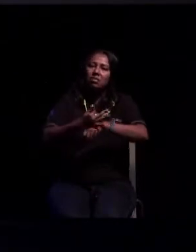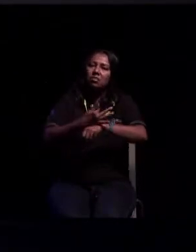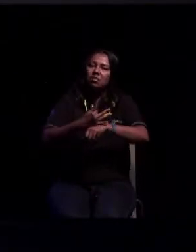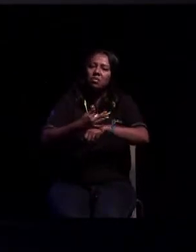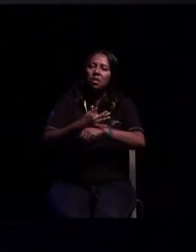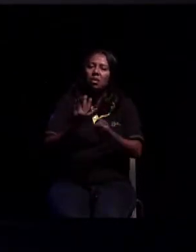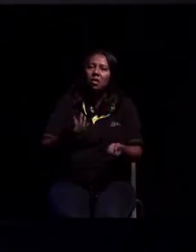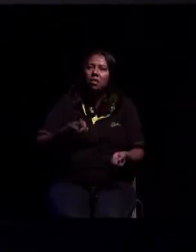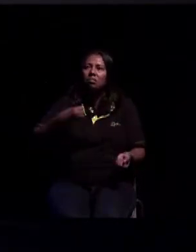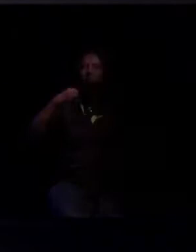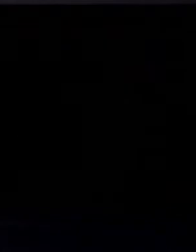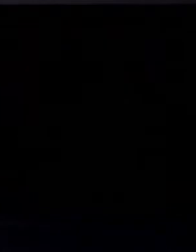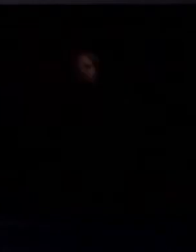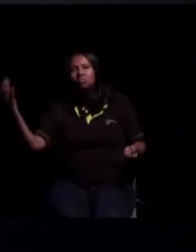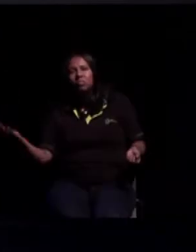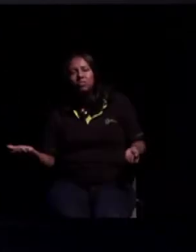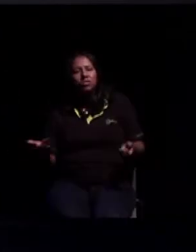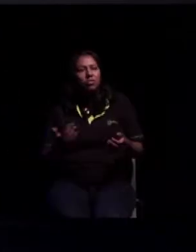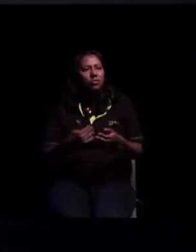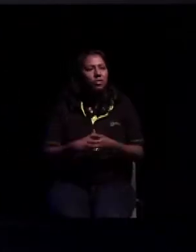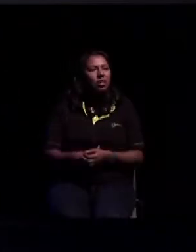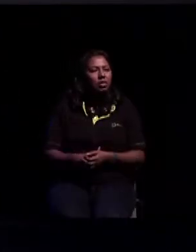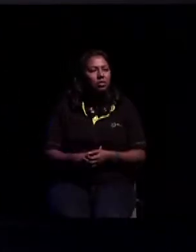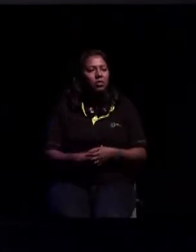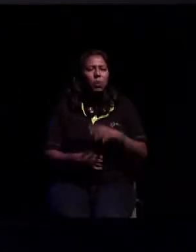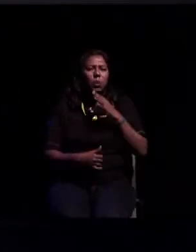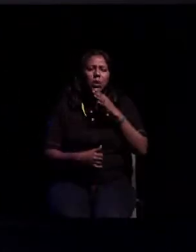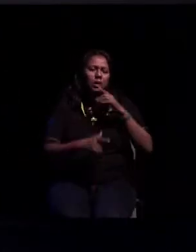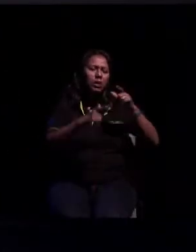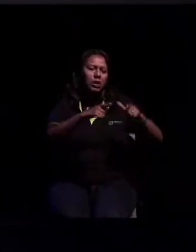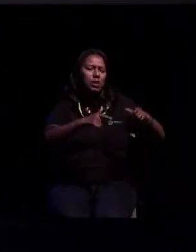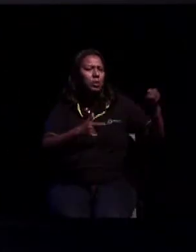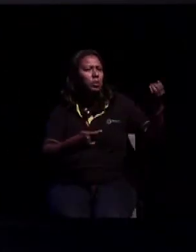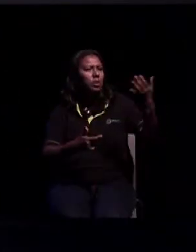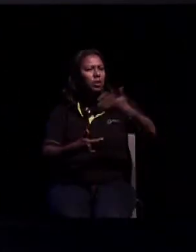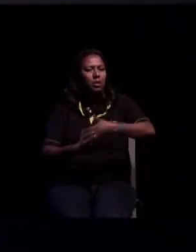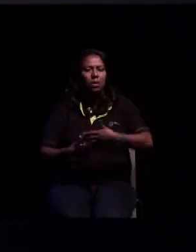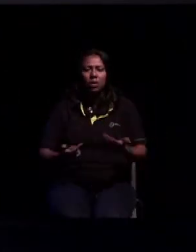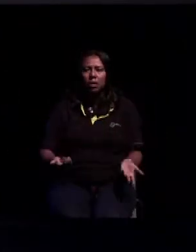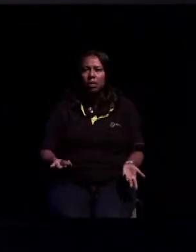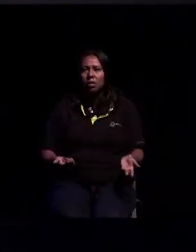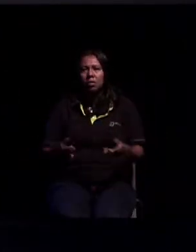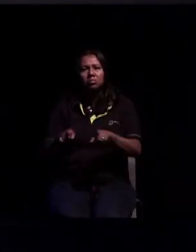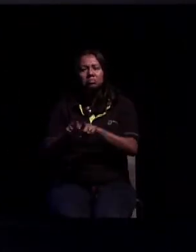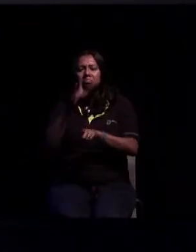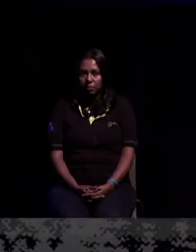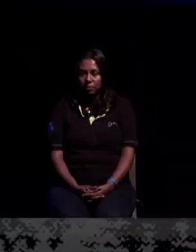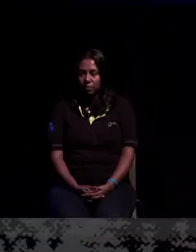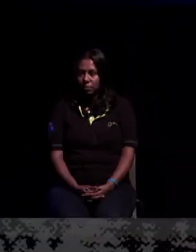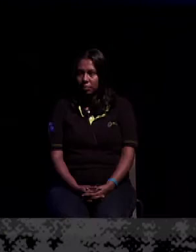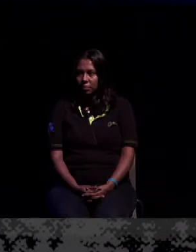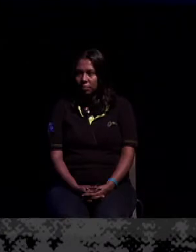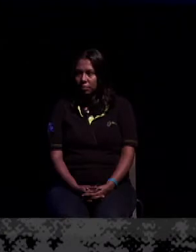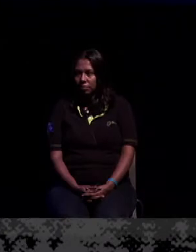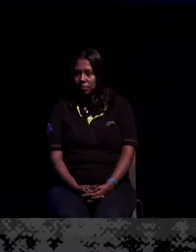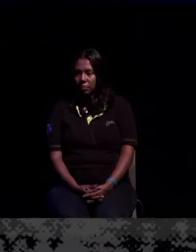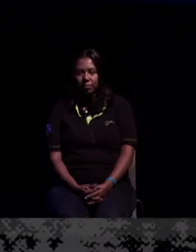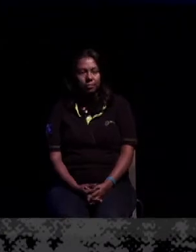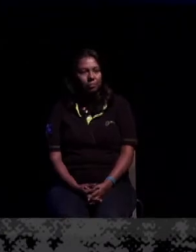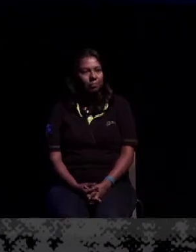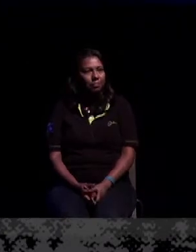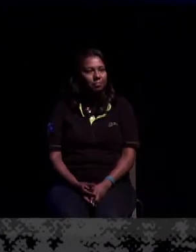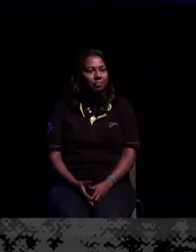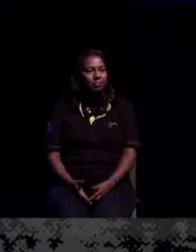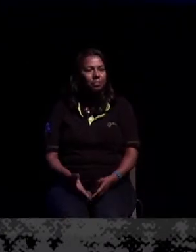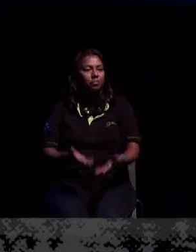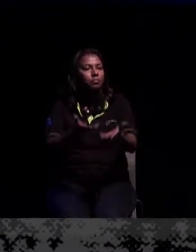para viajar, explorar novos lugares, conhecer gente diferente? Para a mesa de abertura,